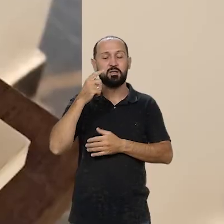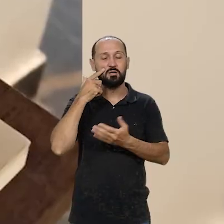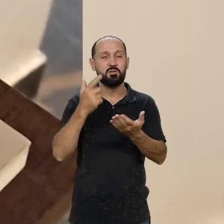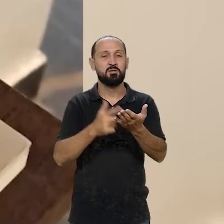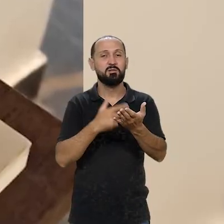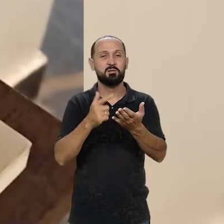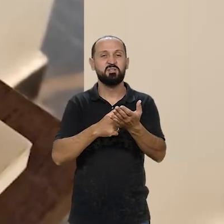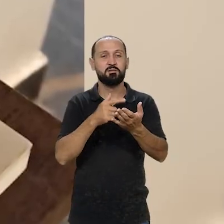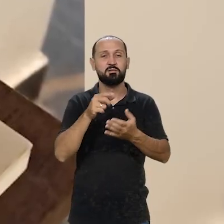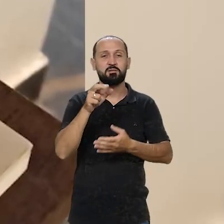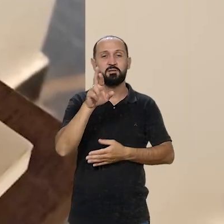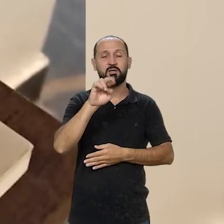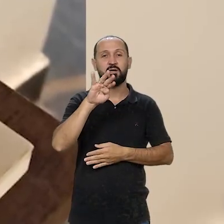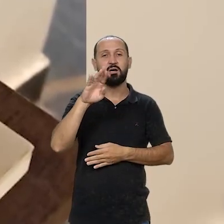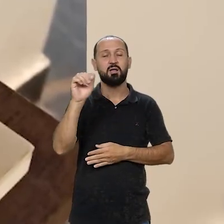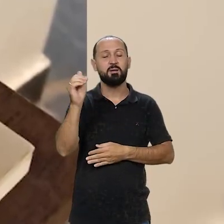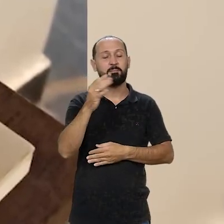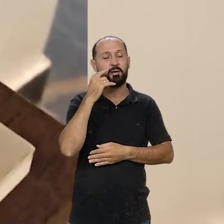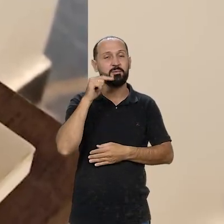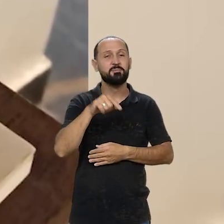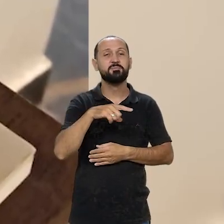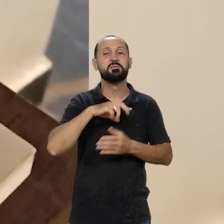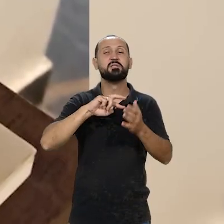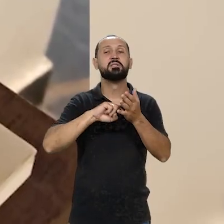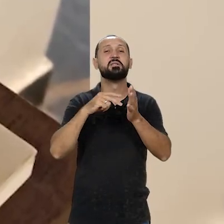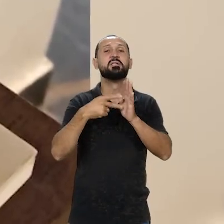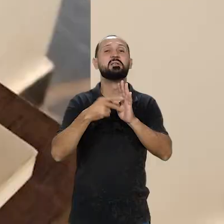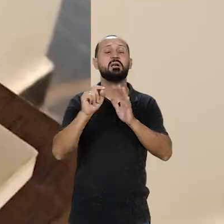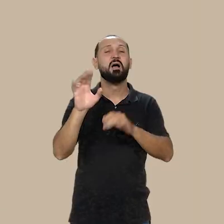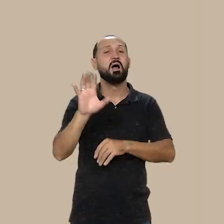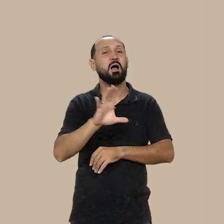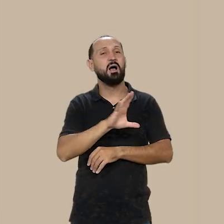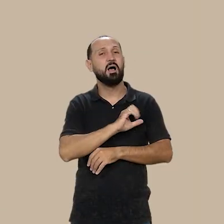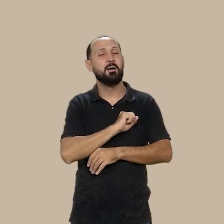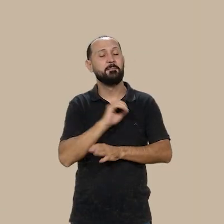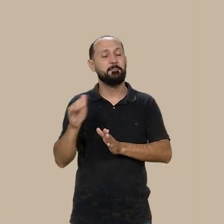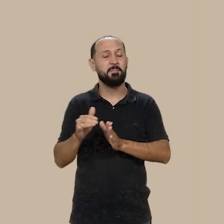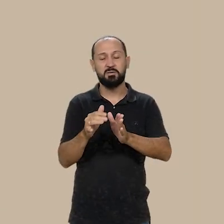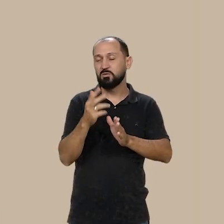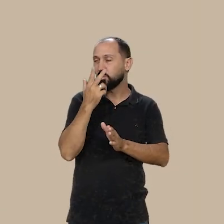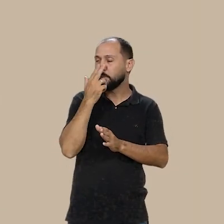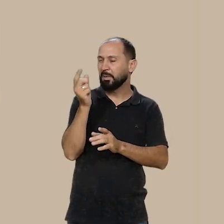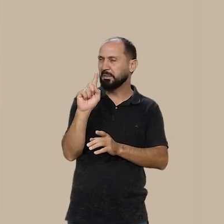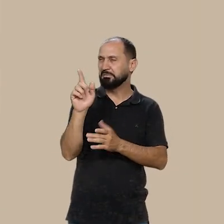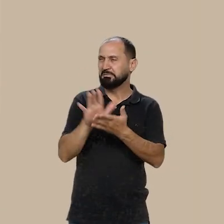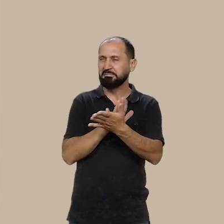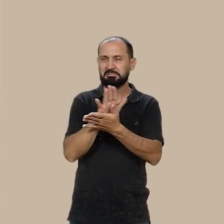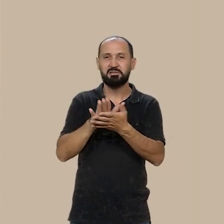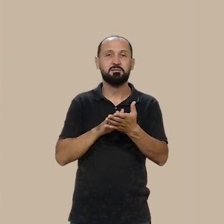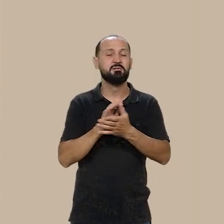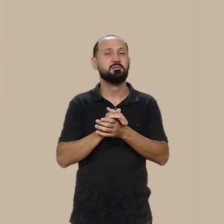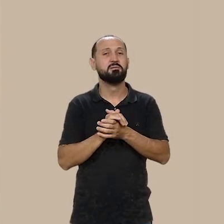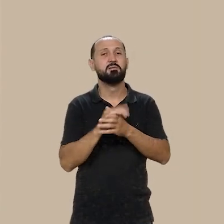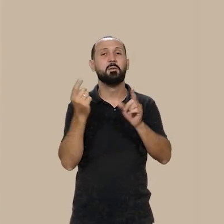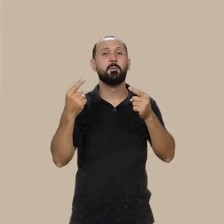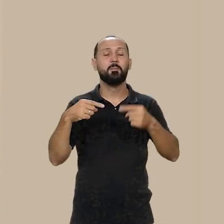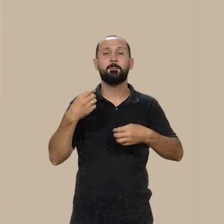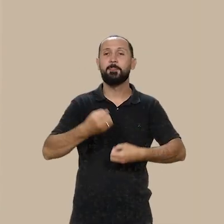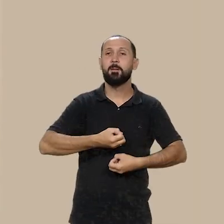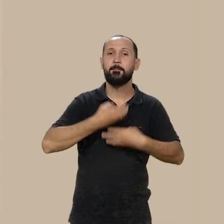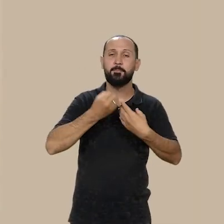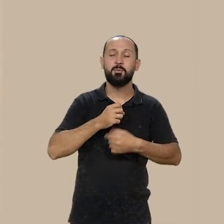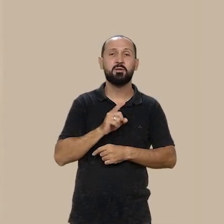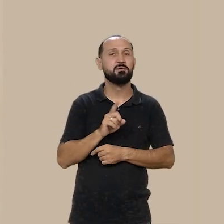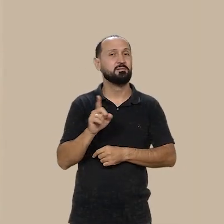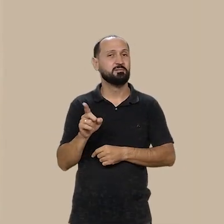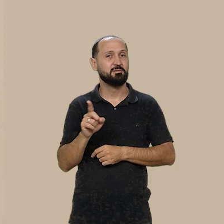também o livro Riba del Dessemblar, que significa A Margem do que Não se Parece com Nada, antologia de